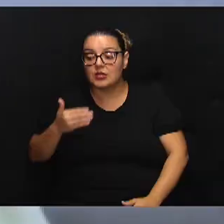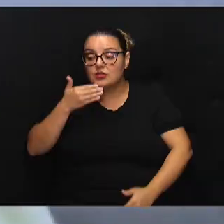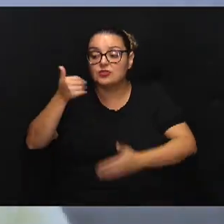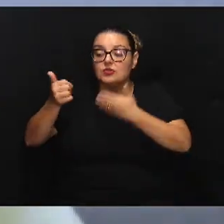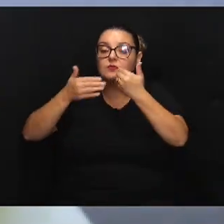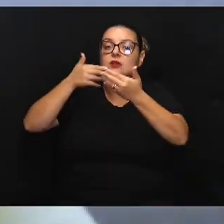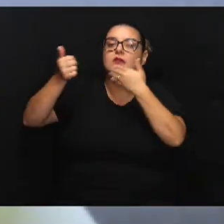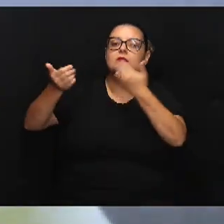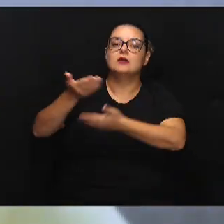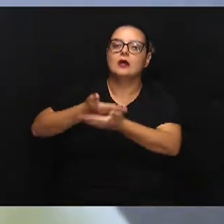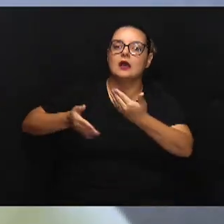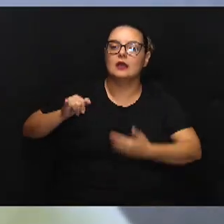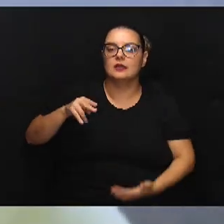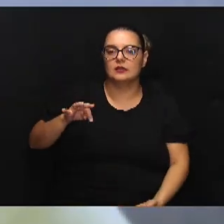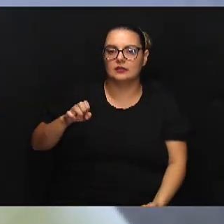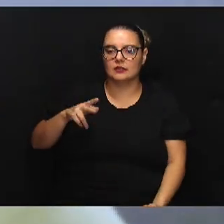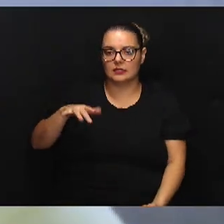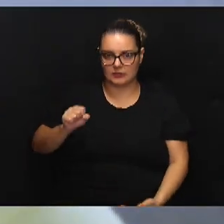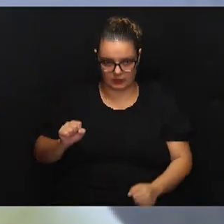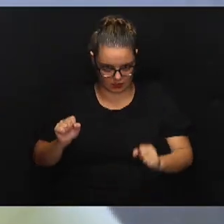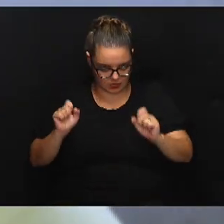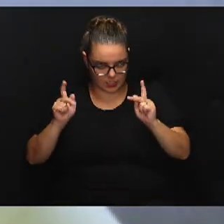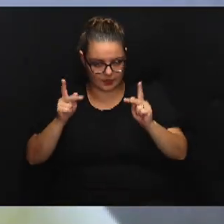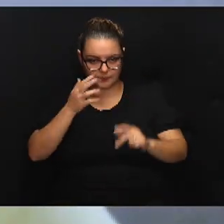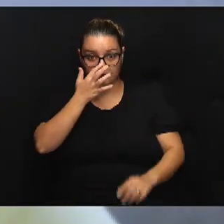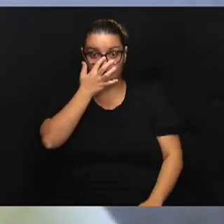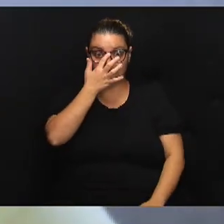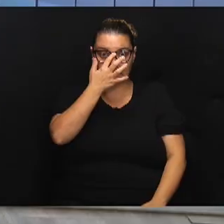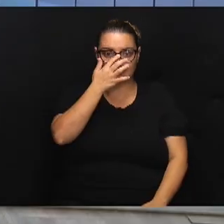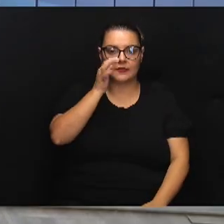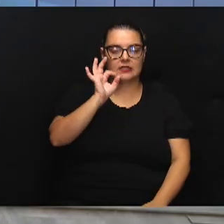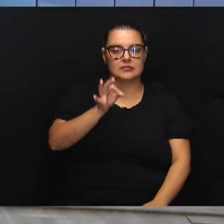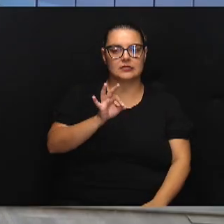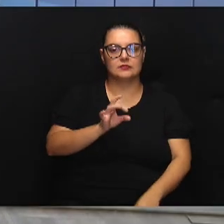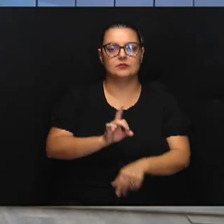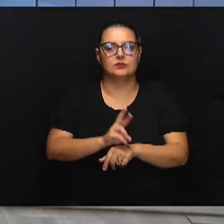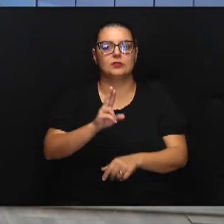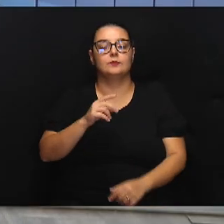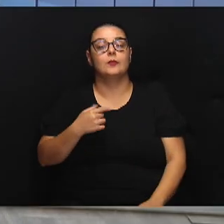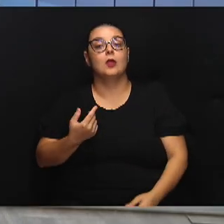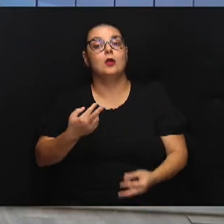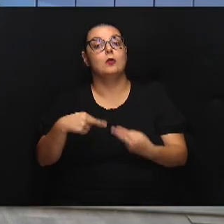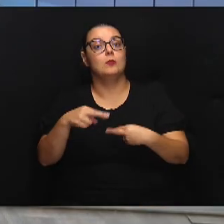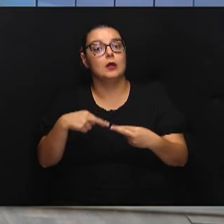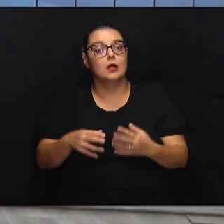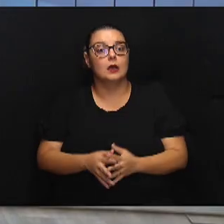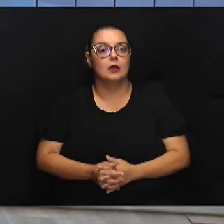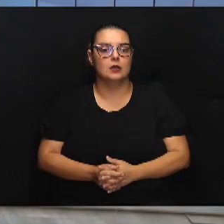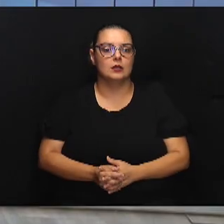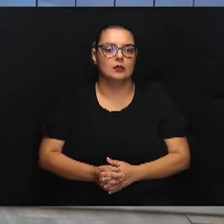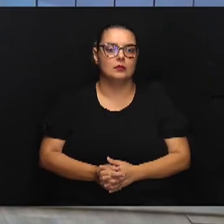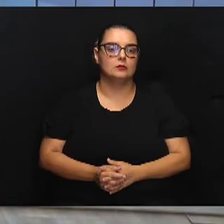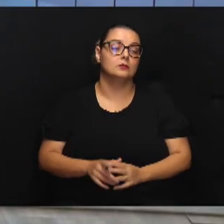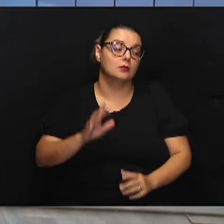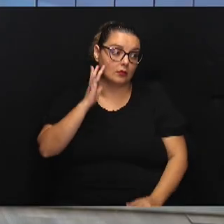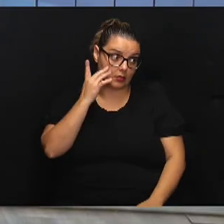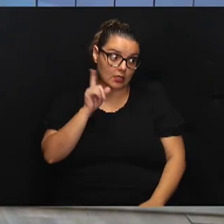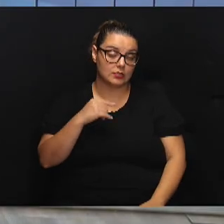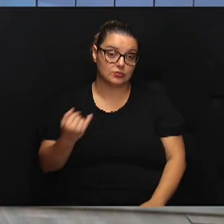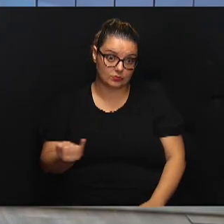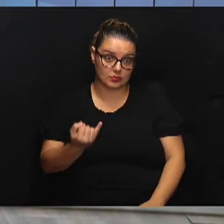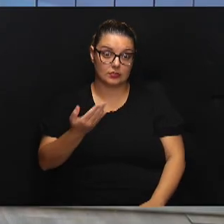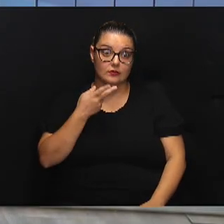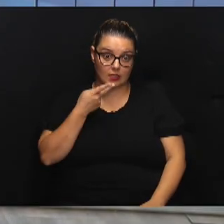suas interações, ok? Doutora, é uma questão, né, que eu acho importante a gente colocar